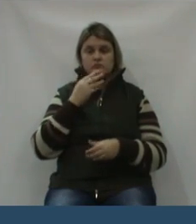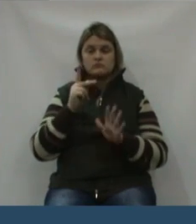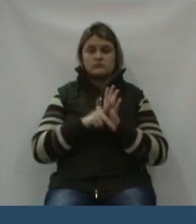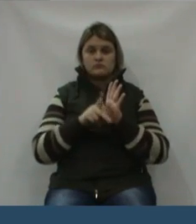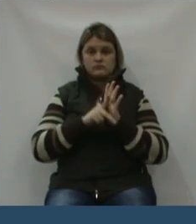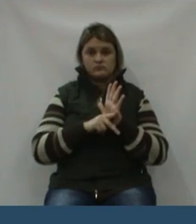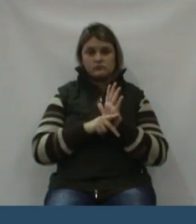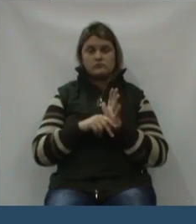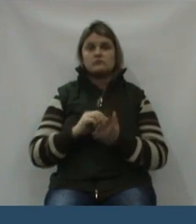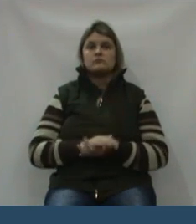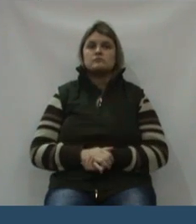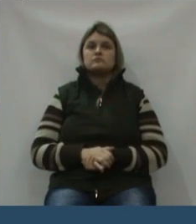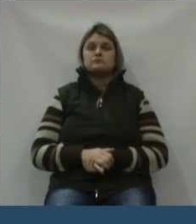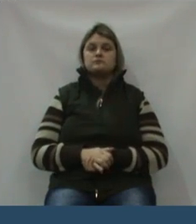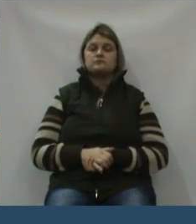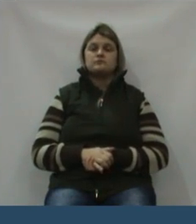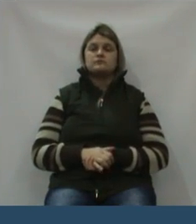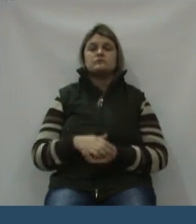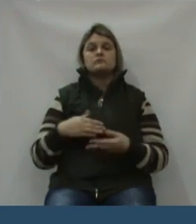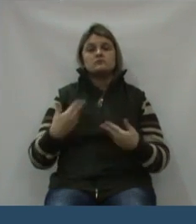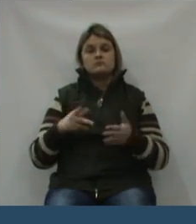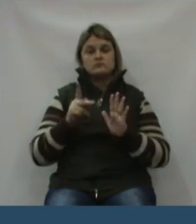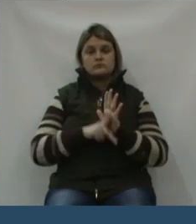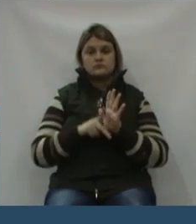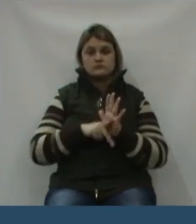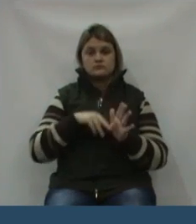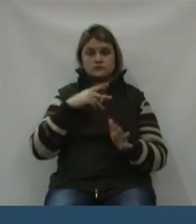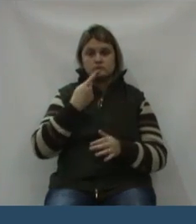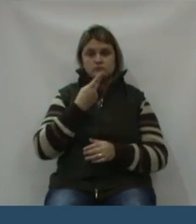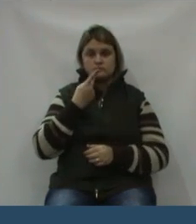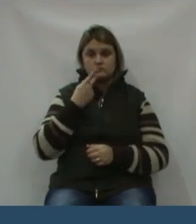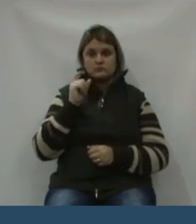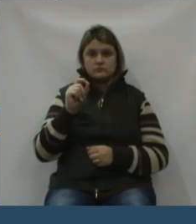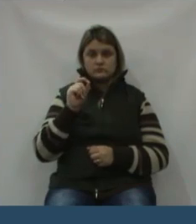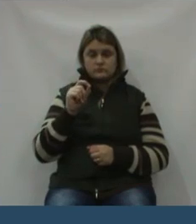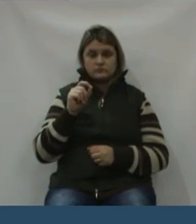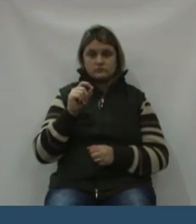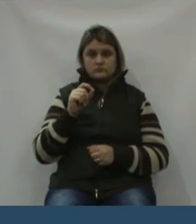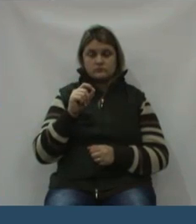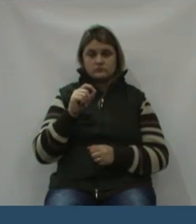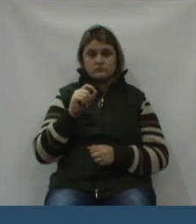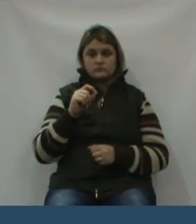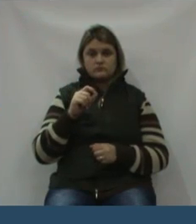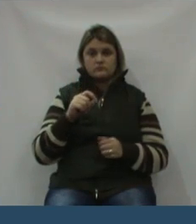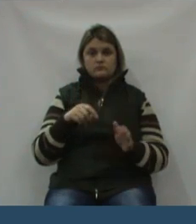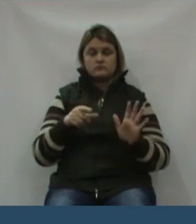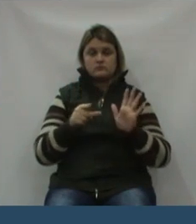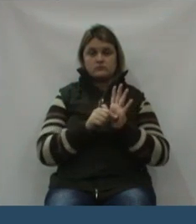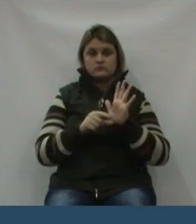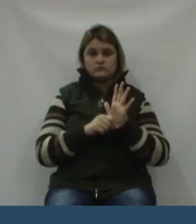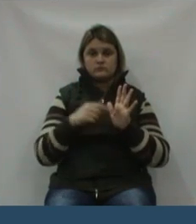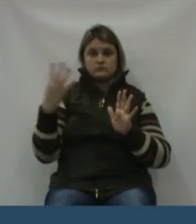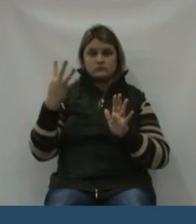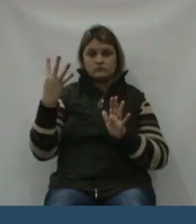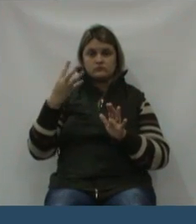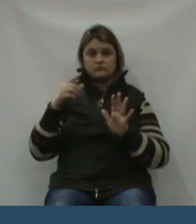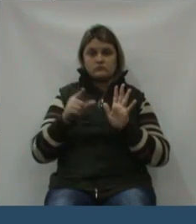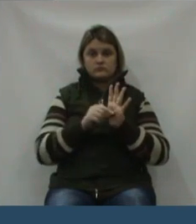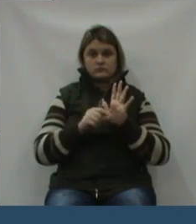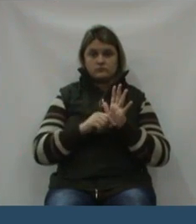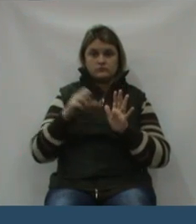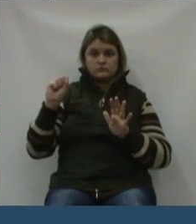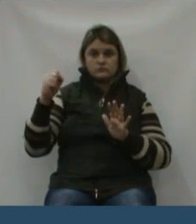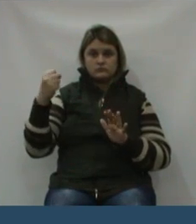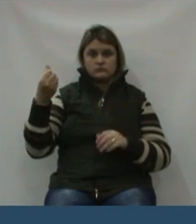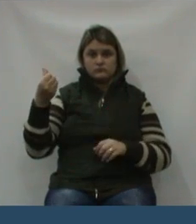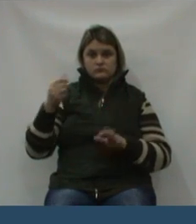projeto, é bem-vinda. Então, o projeto fala o seguinte: acresce o parágrafo 4º ao artigo 86 da